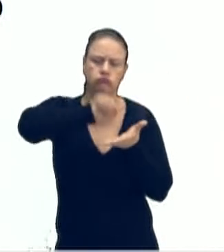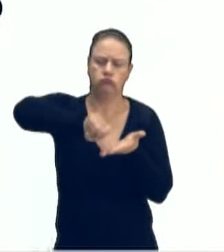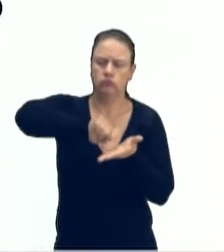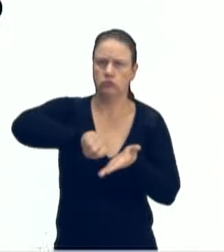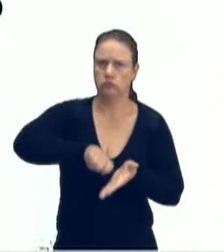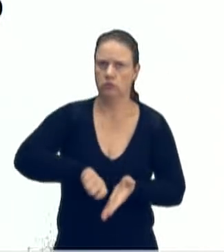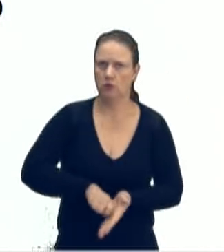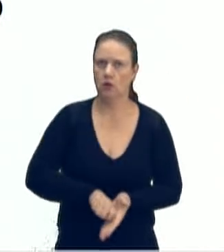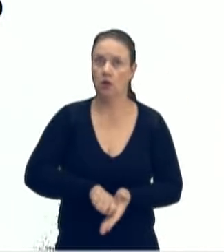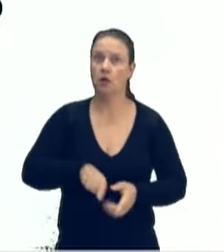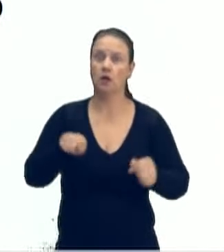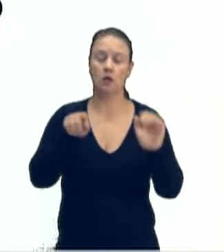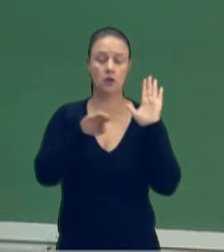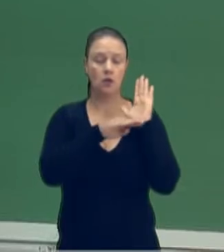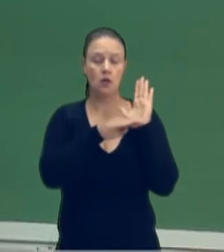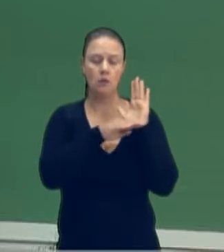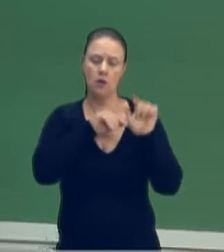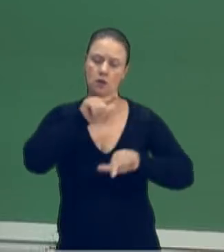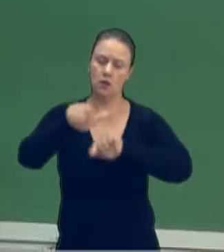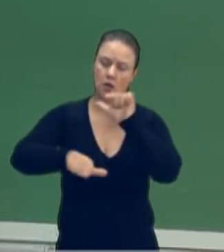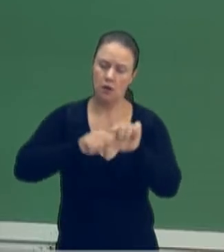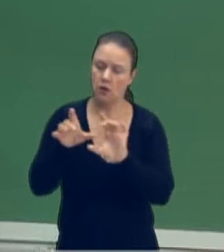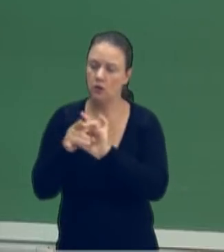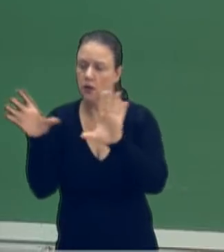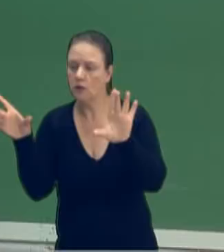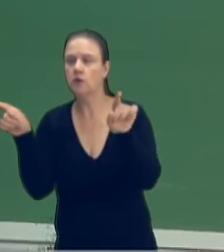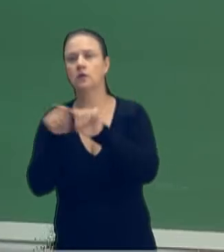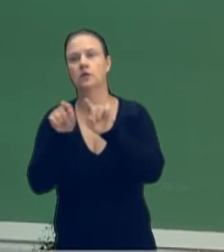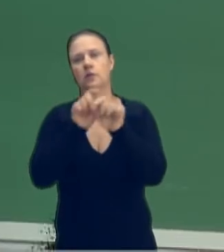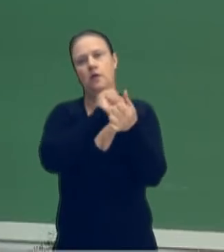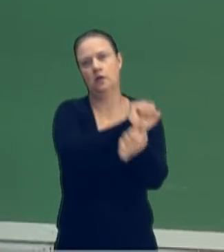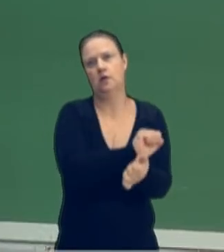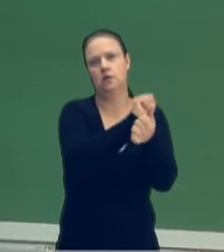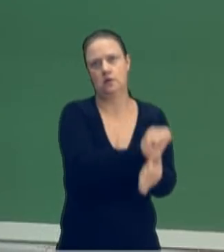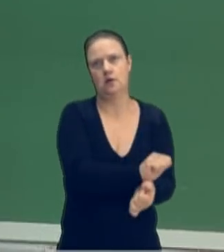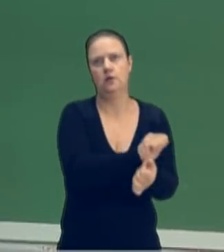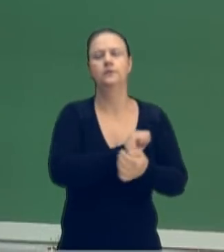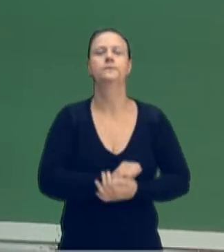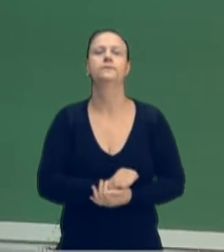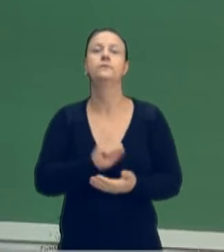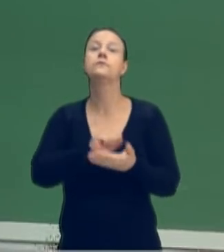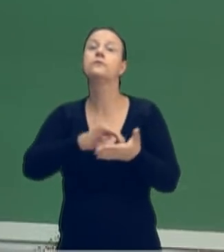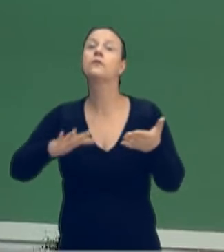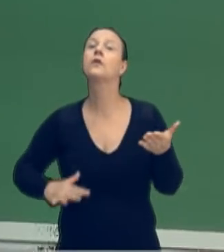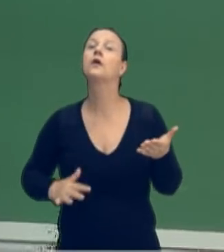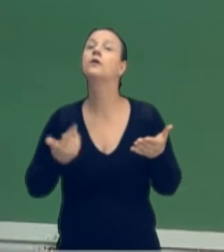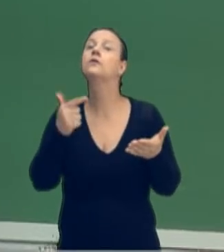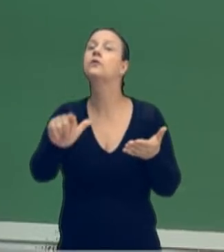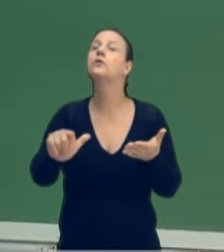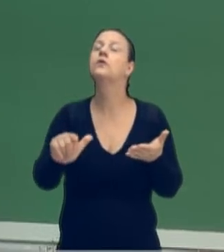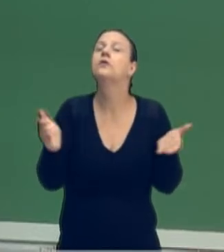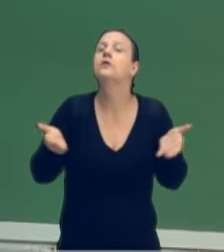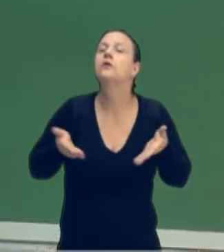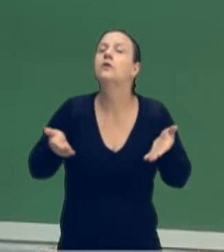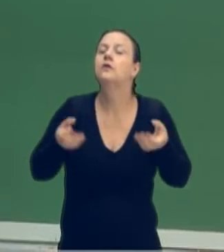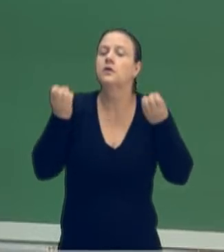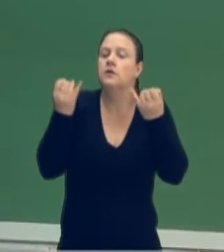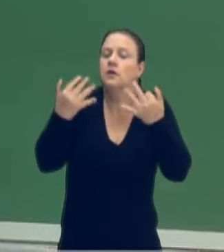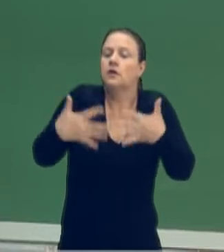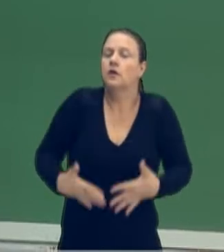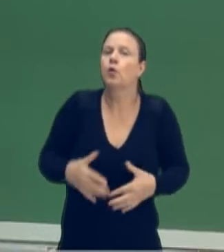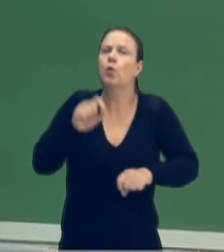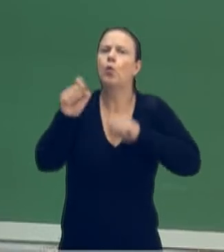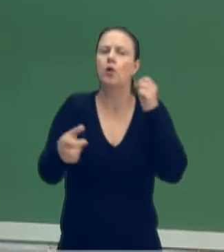escrita, trabalhadores livres e escravos. Próxima atividade, em seu caderno, explique qual era o papel